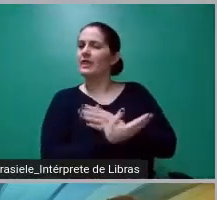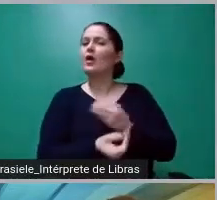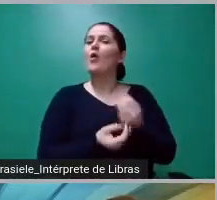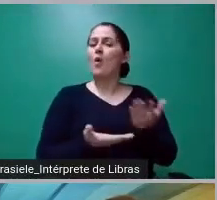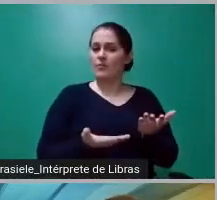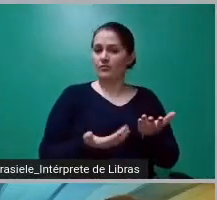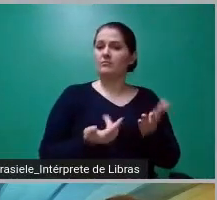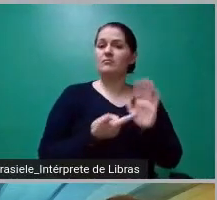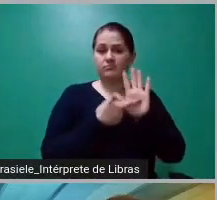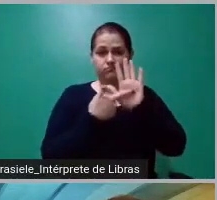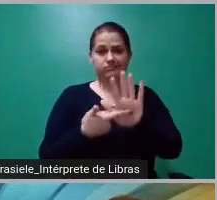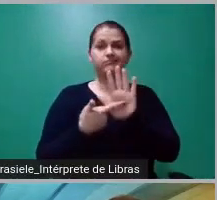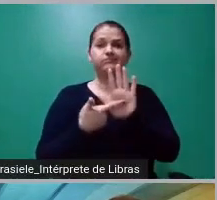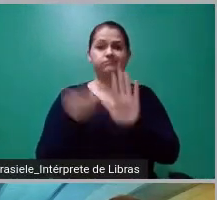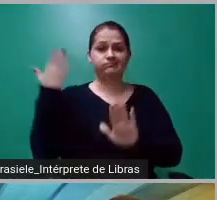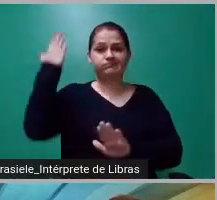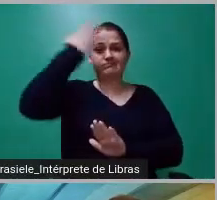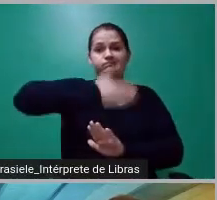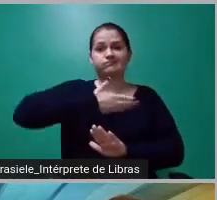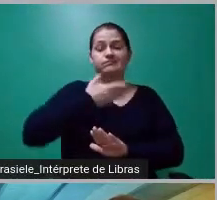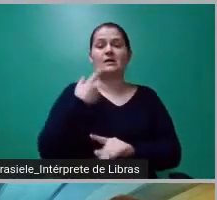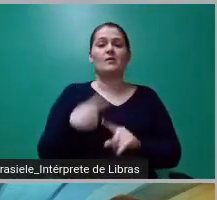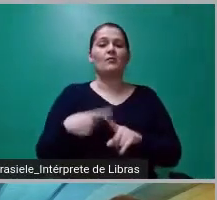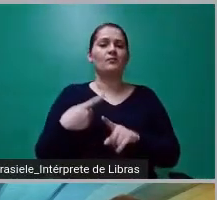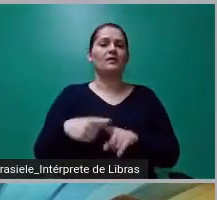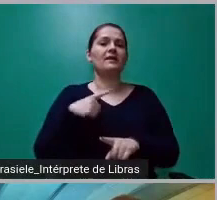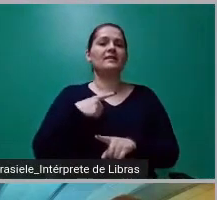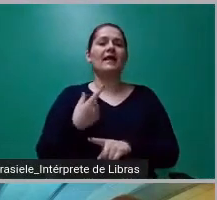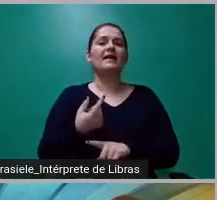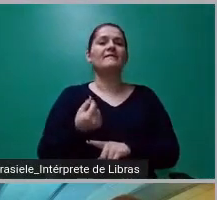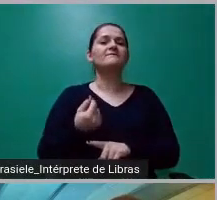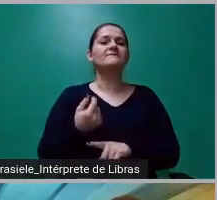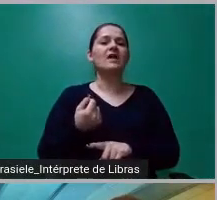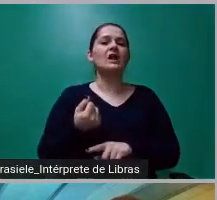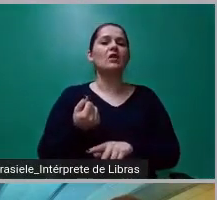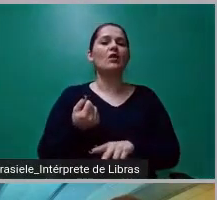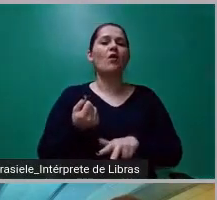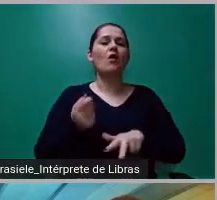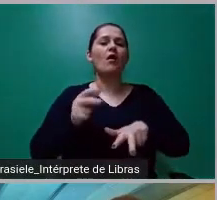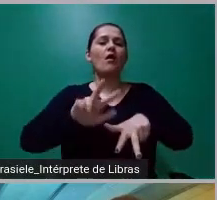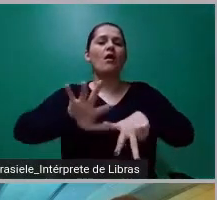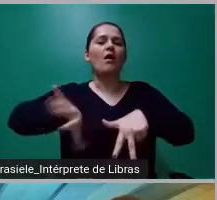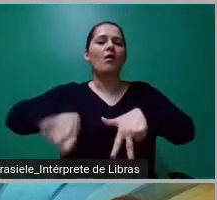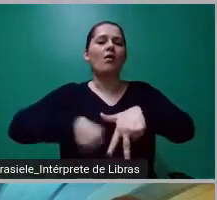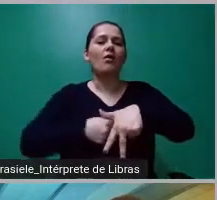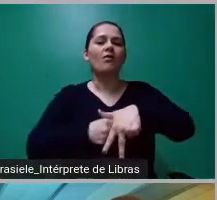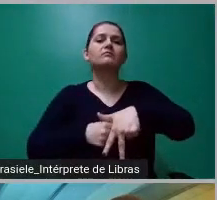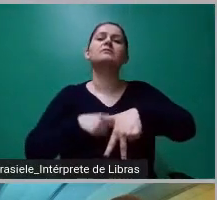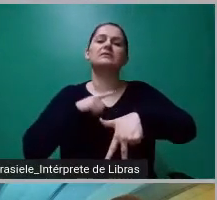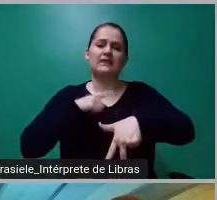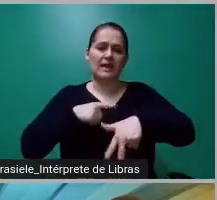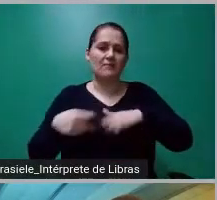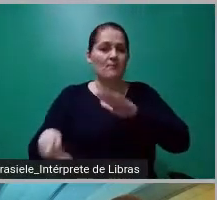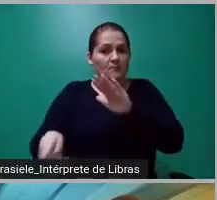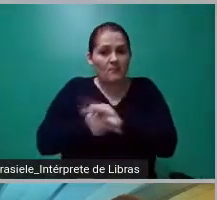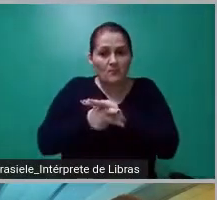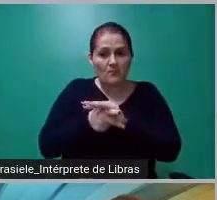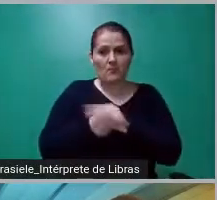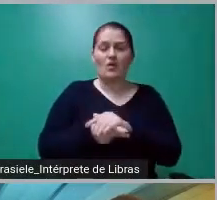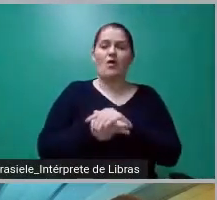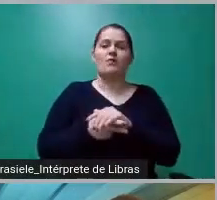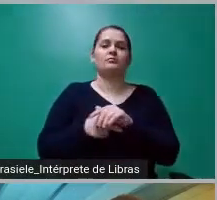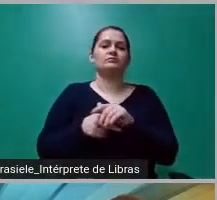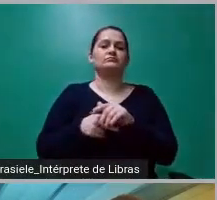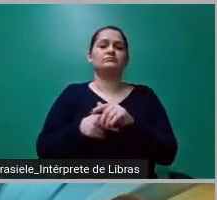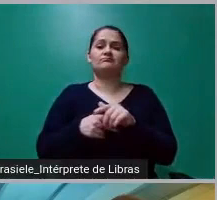desviam grandes volumes de recursos para o pagamento de mecanismos que não tem nada a ver com o